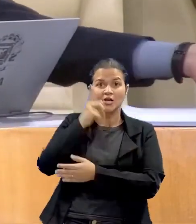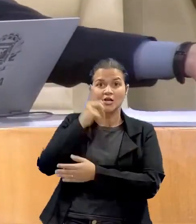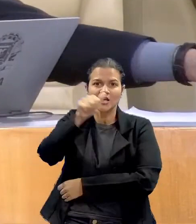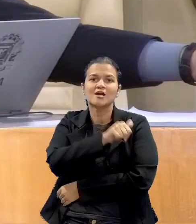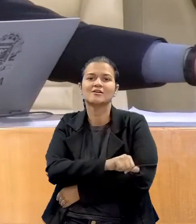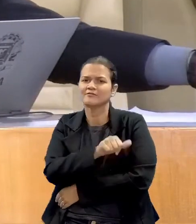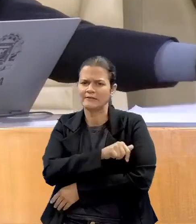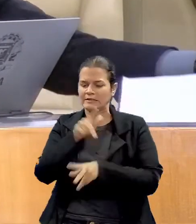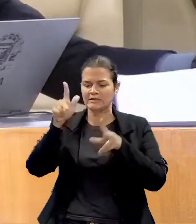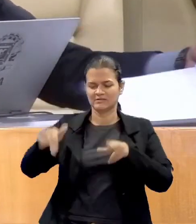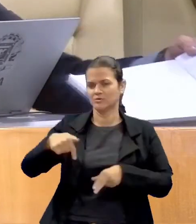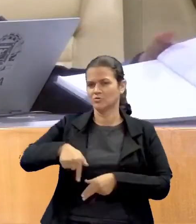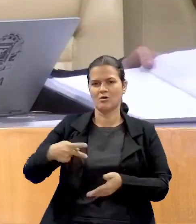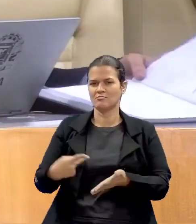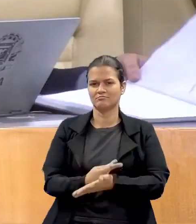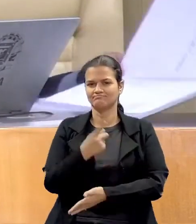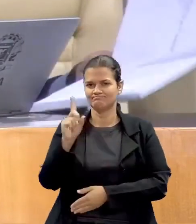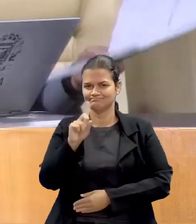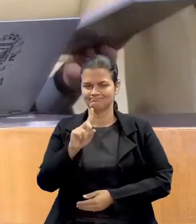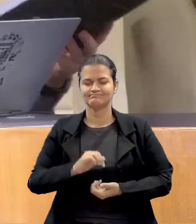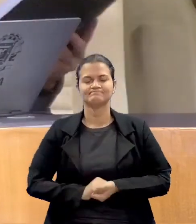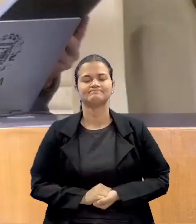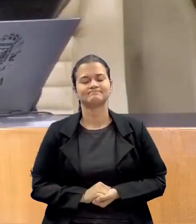não vai acontecer aqui, não.